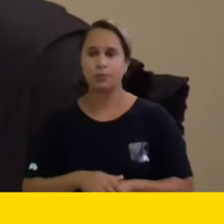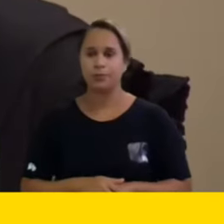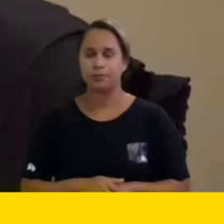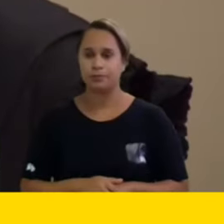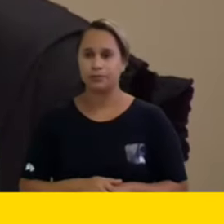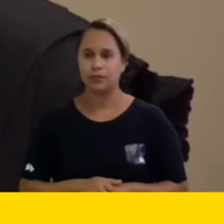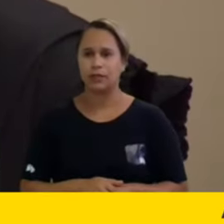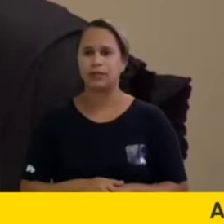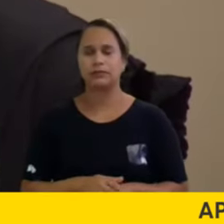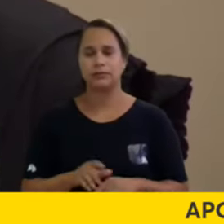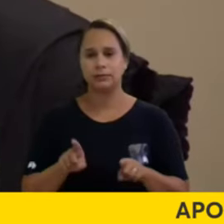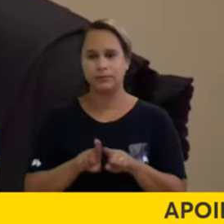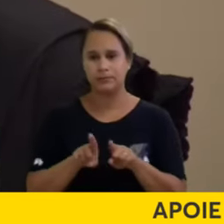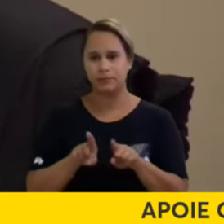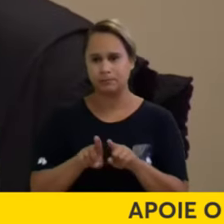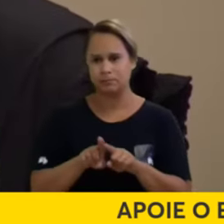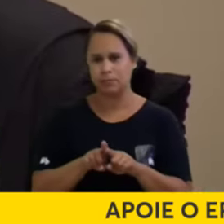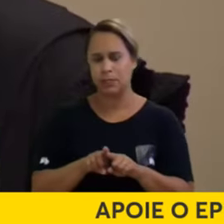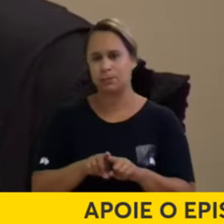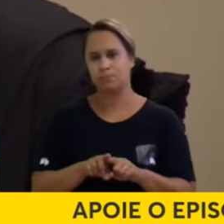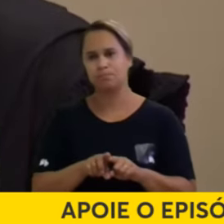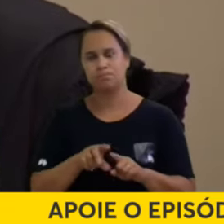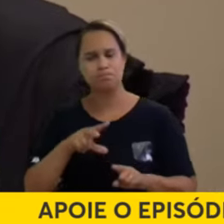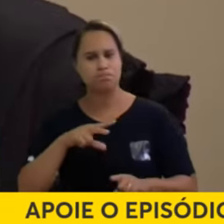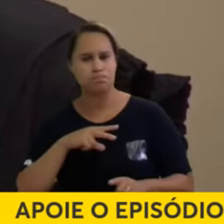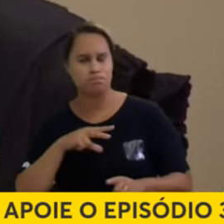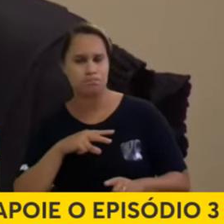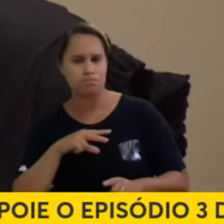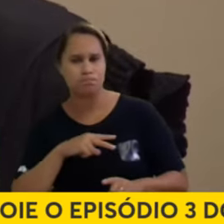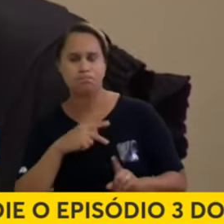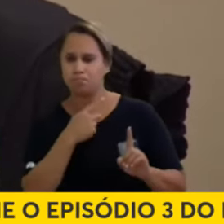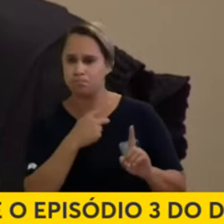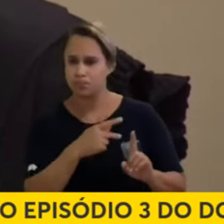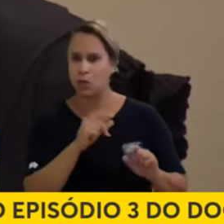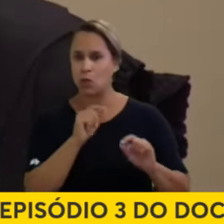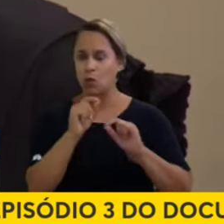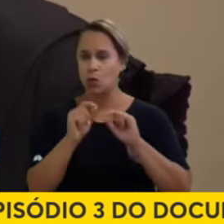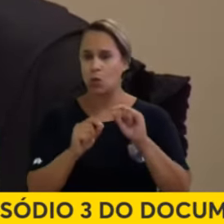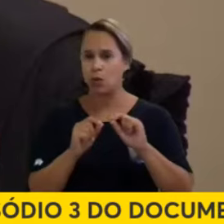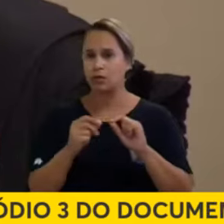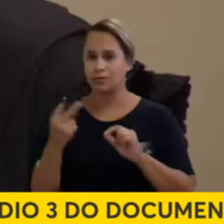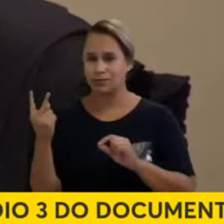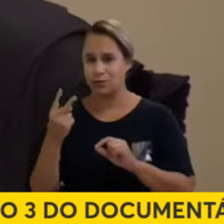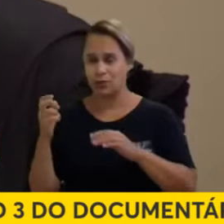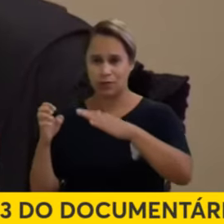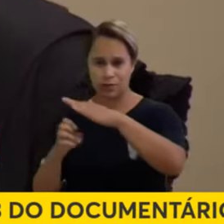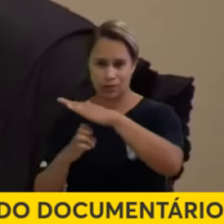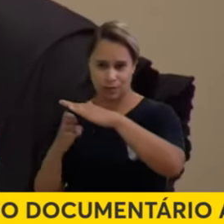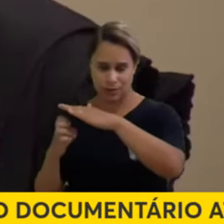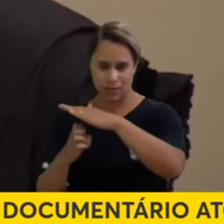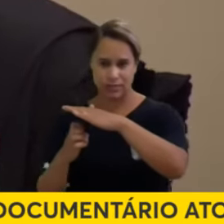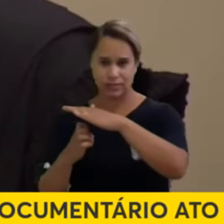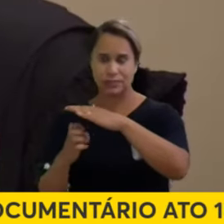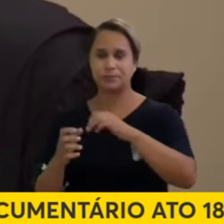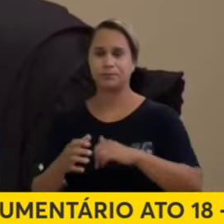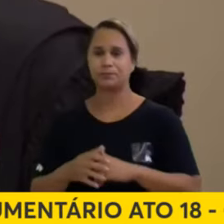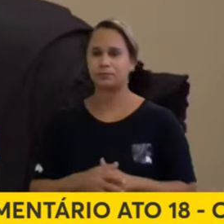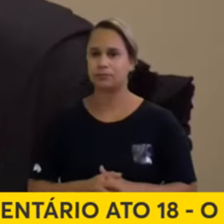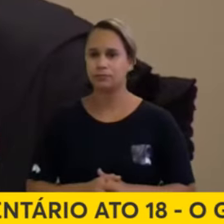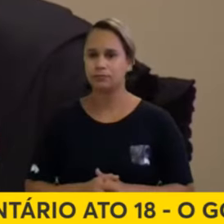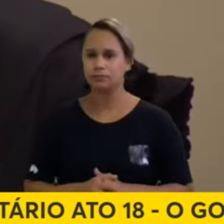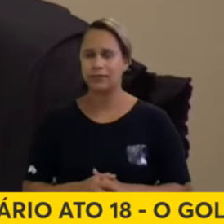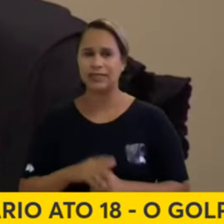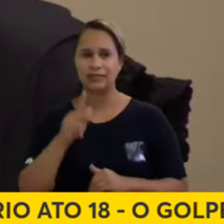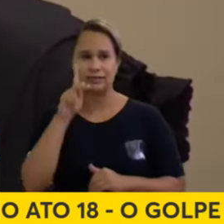de personalidade VIP do partido o podemos contratou em diversas ocasiões duas empresas ple seg Assessoria limitada sediada em São Paulo